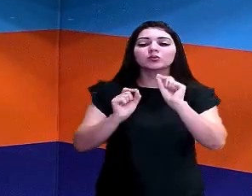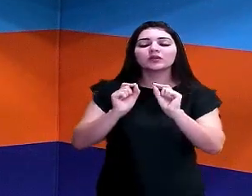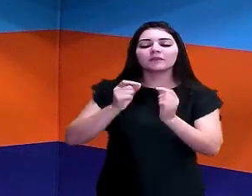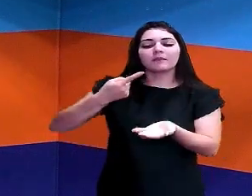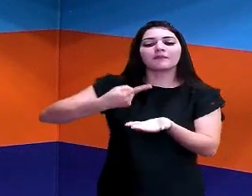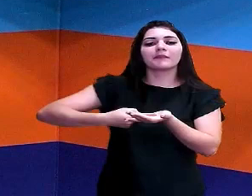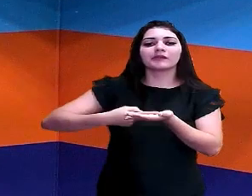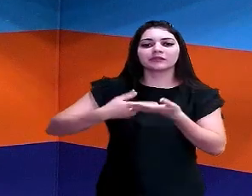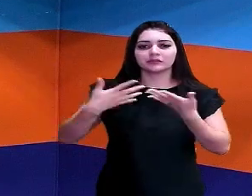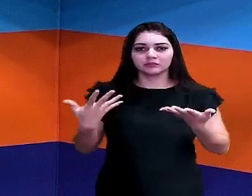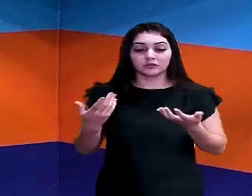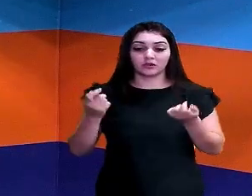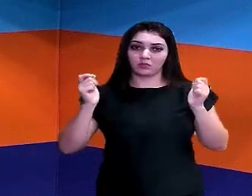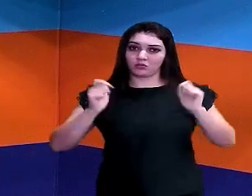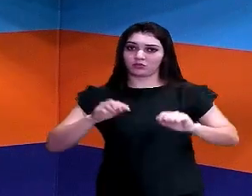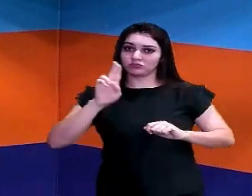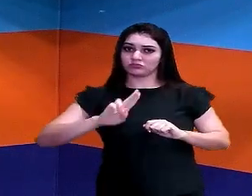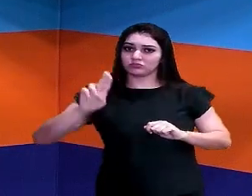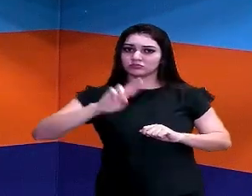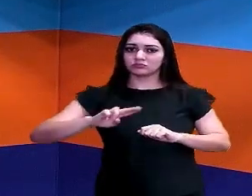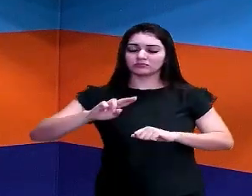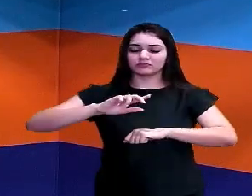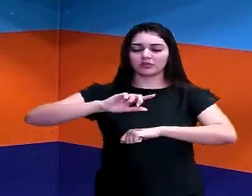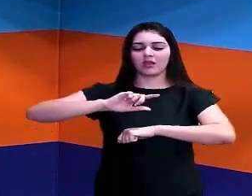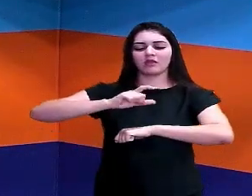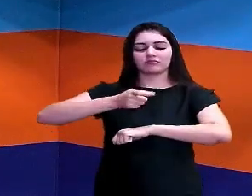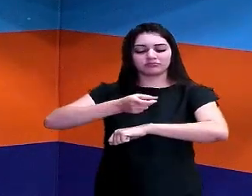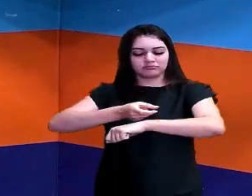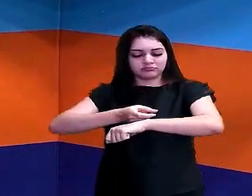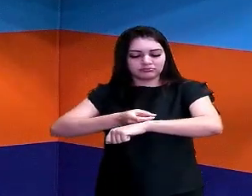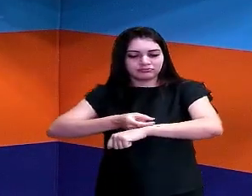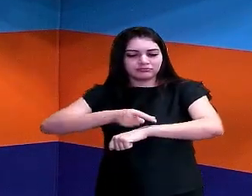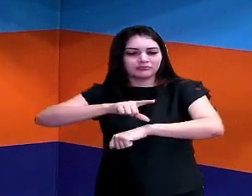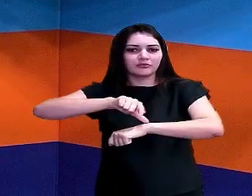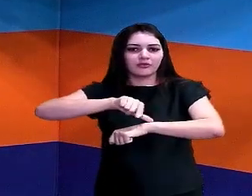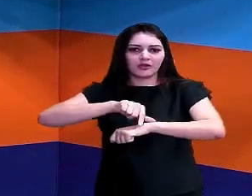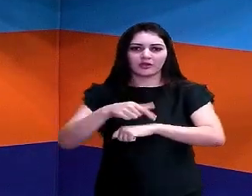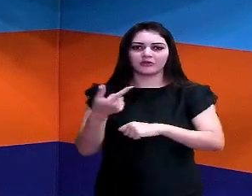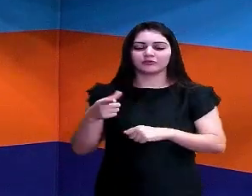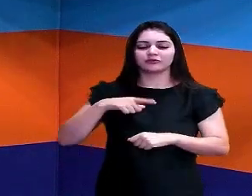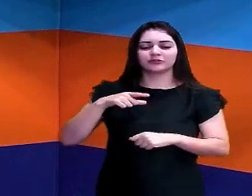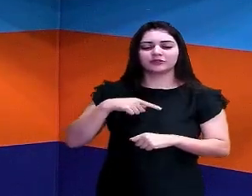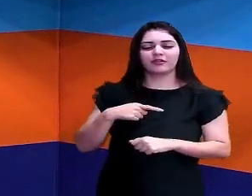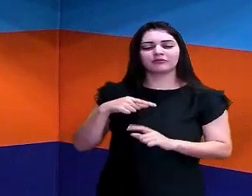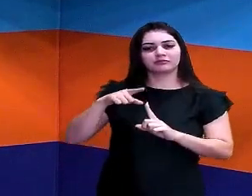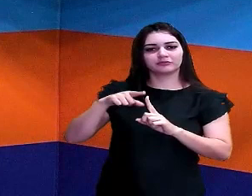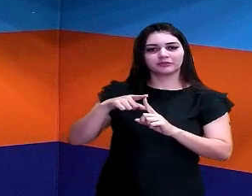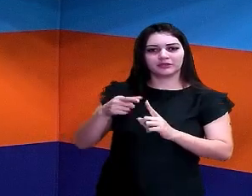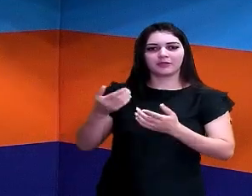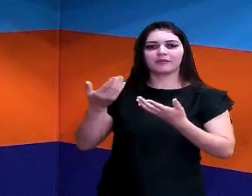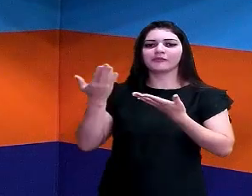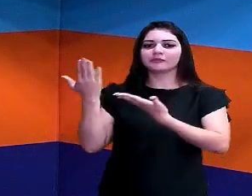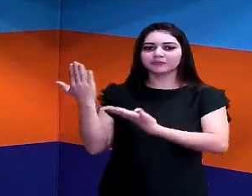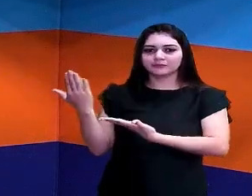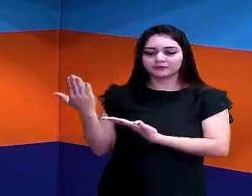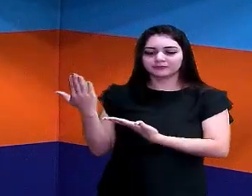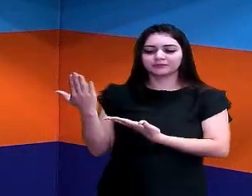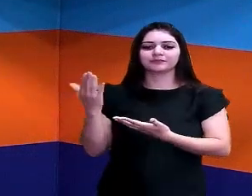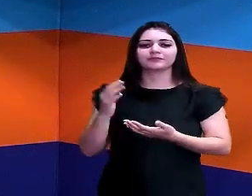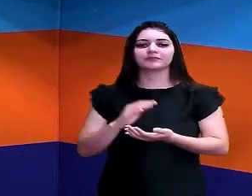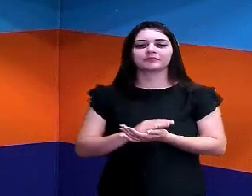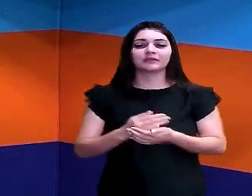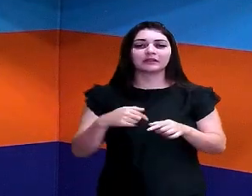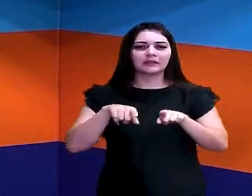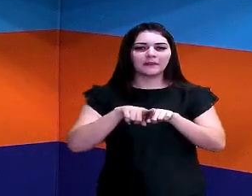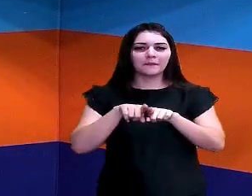eu posso usar o relógio, e aí eu tenho o relógio analógico, que é aquele relógio de ponteiros, e